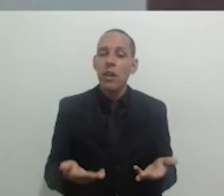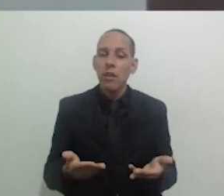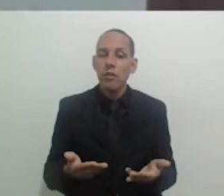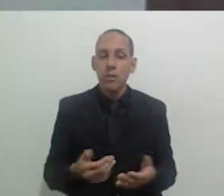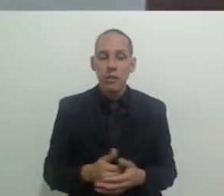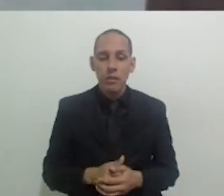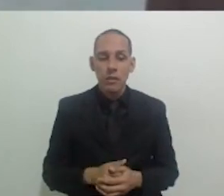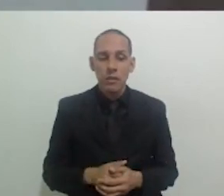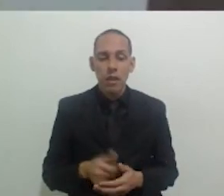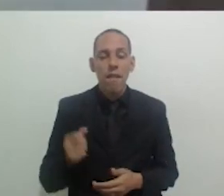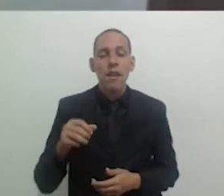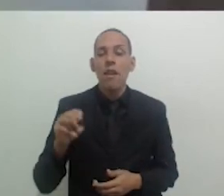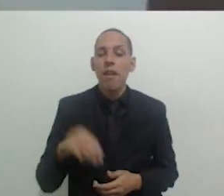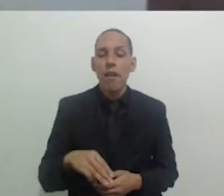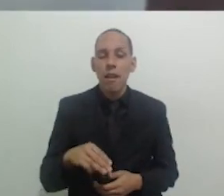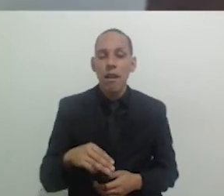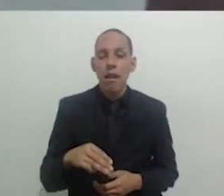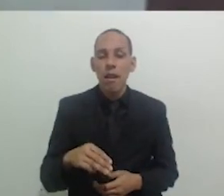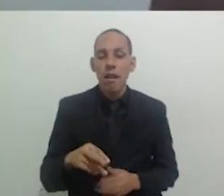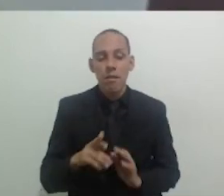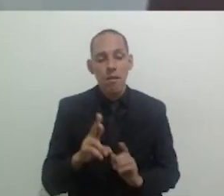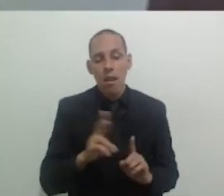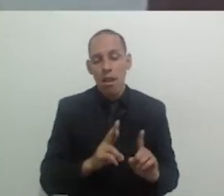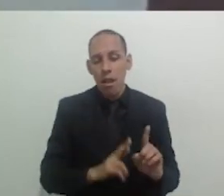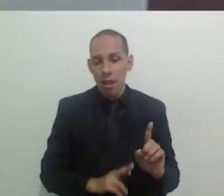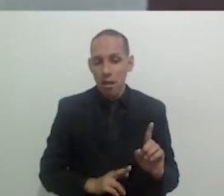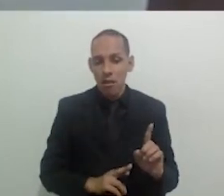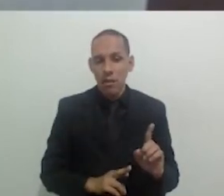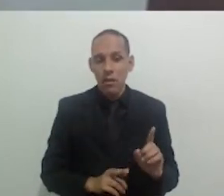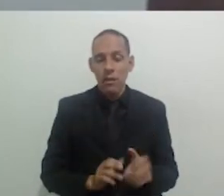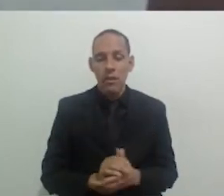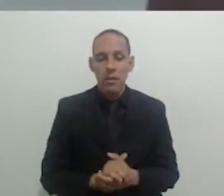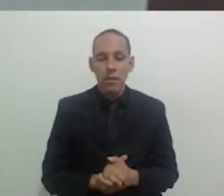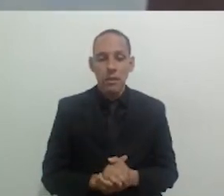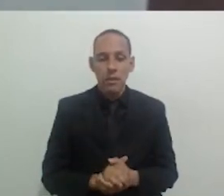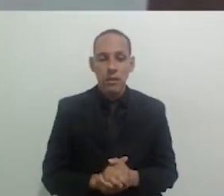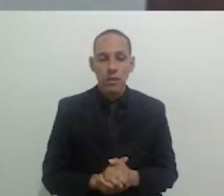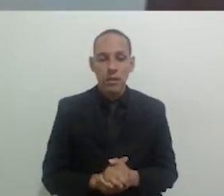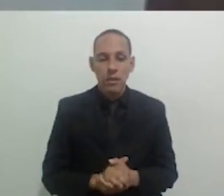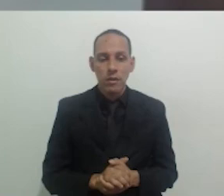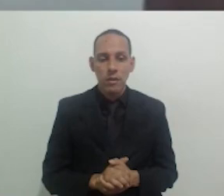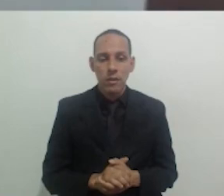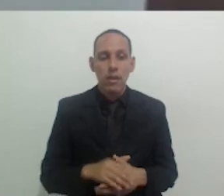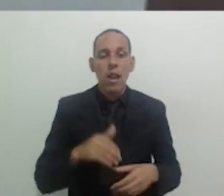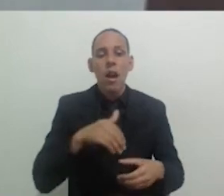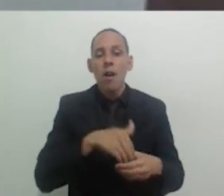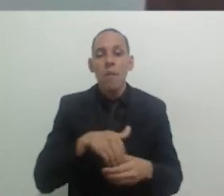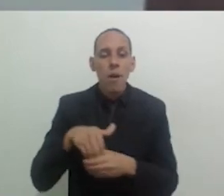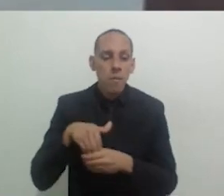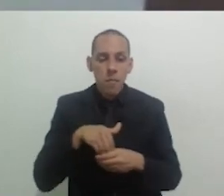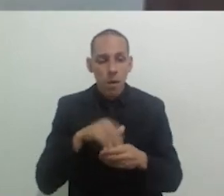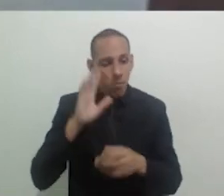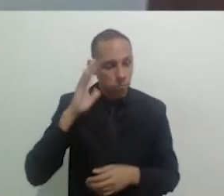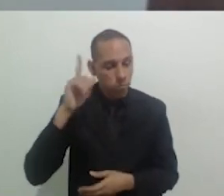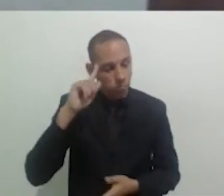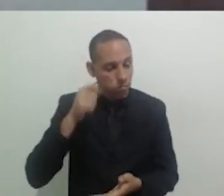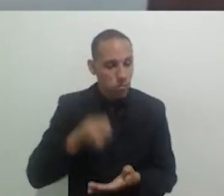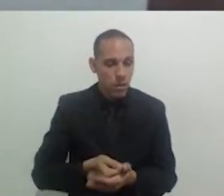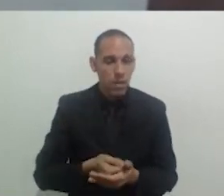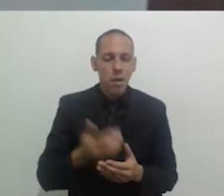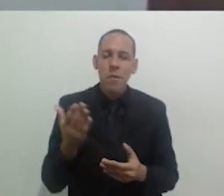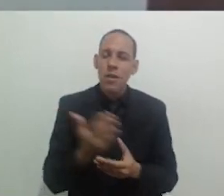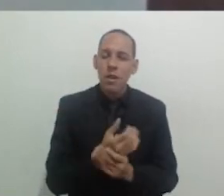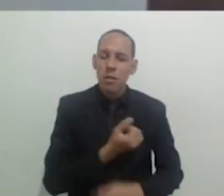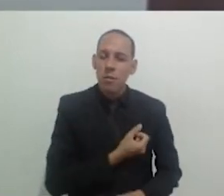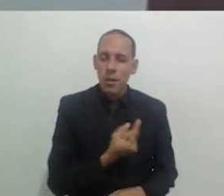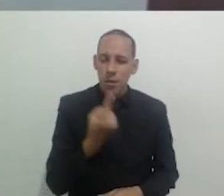o relator para o acórdão, o redator do acórdão, no processo número 1 que foi julgado pela corte,